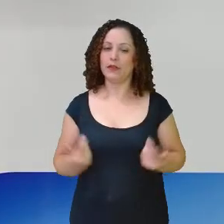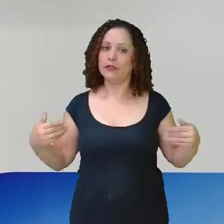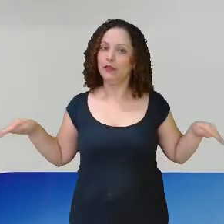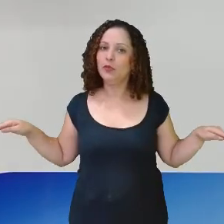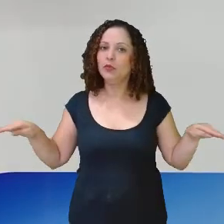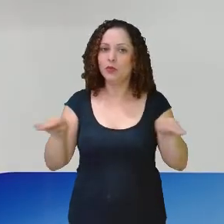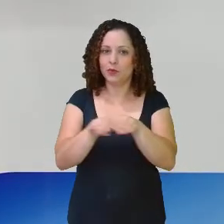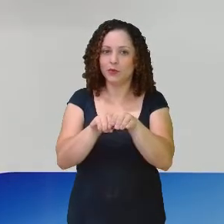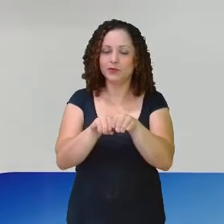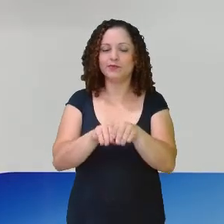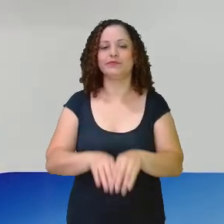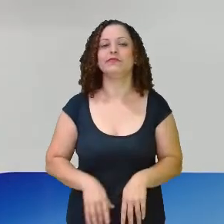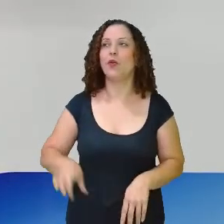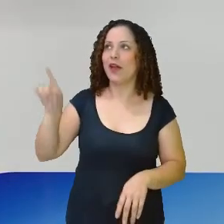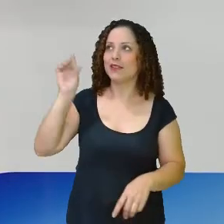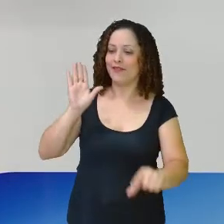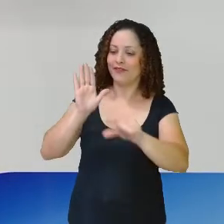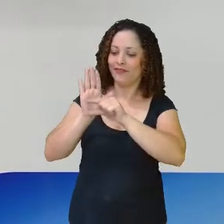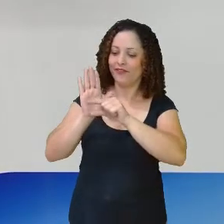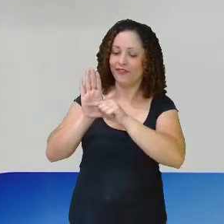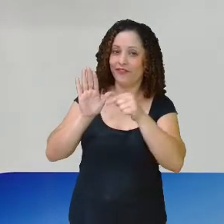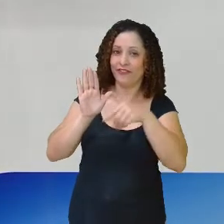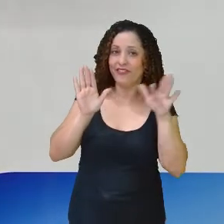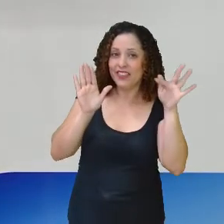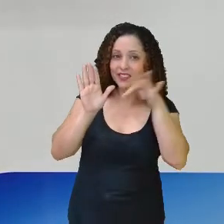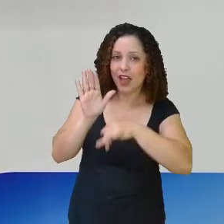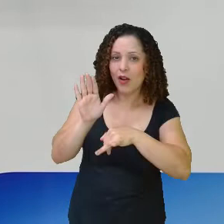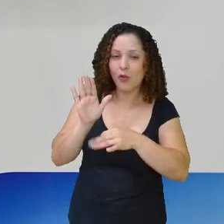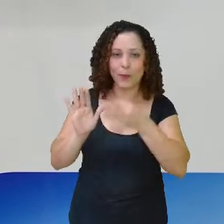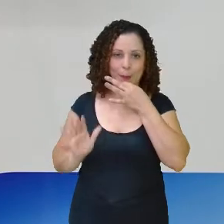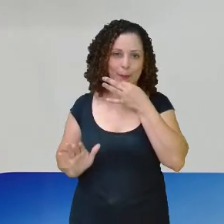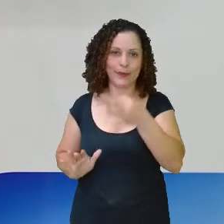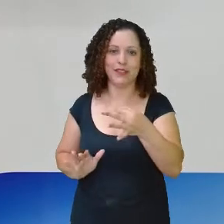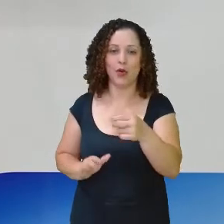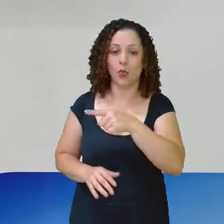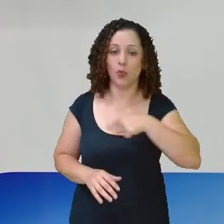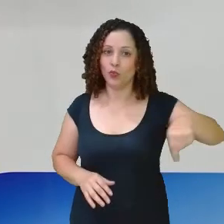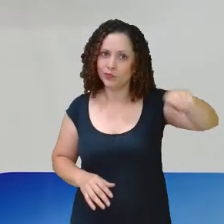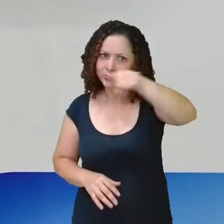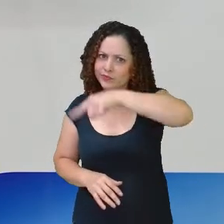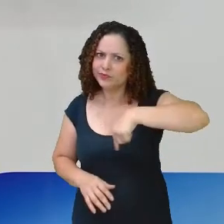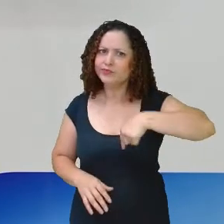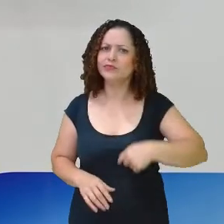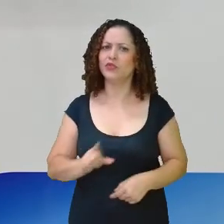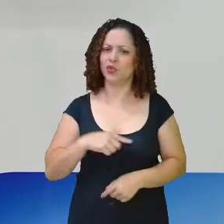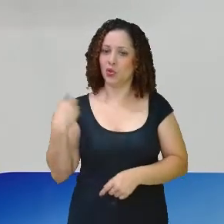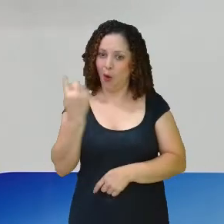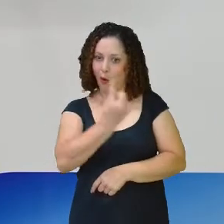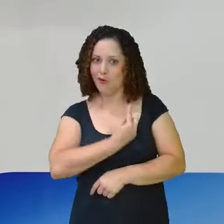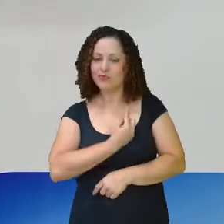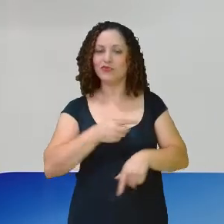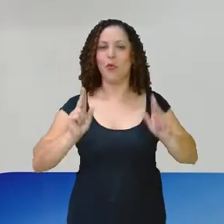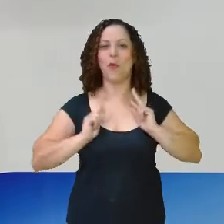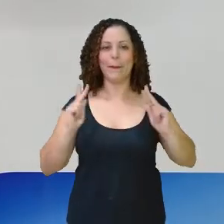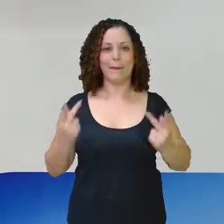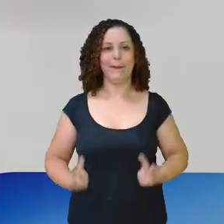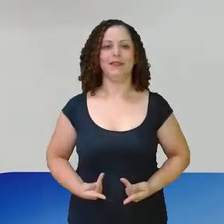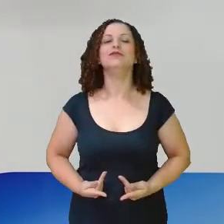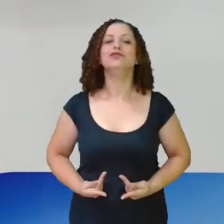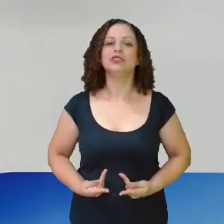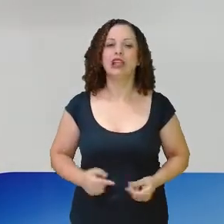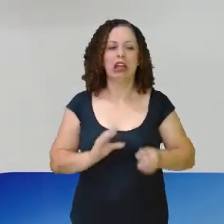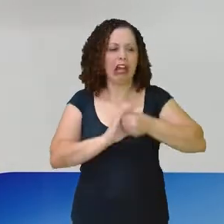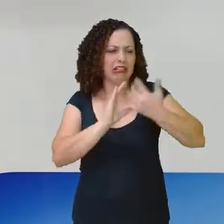esse aí foi o argumento final que o autor falou. Todos somos seres humanos. Então, não importa, como ele disse, a